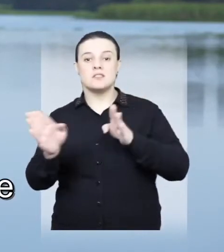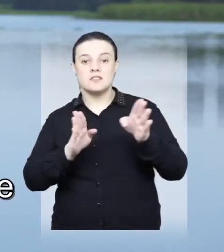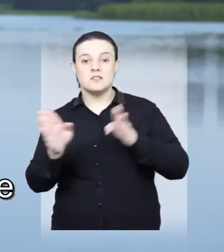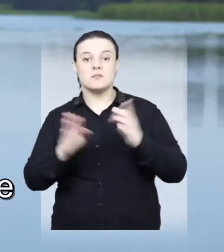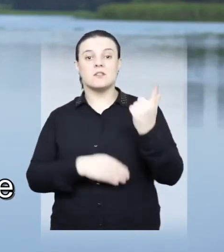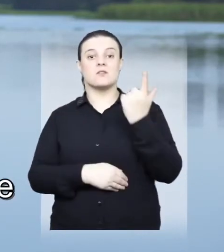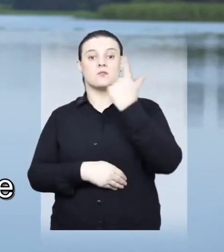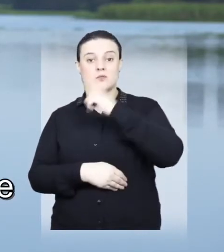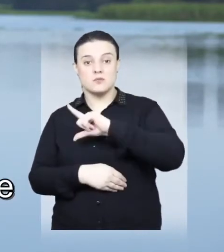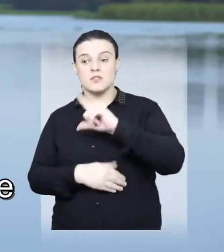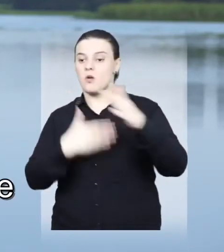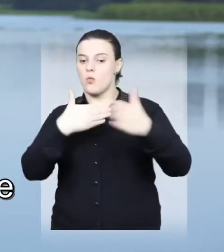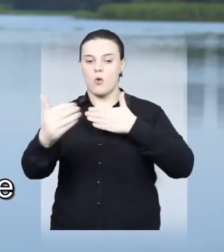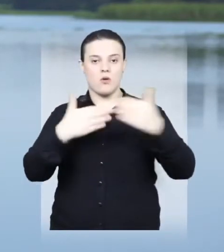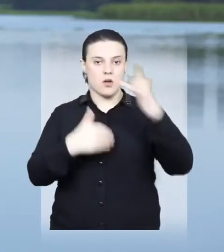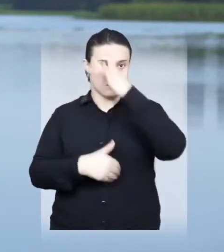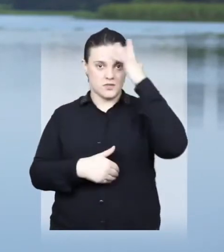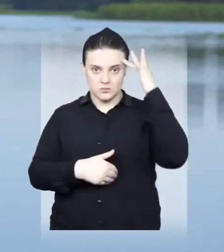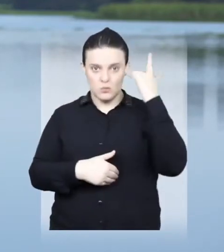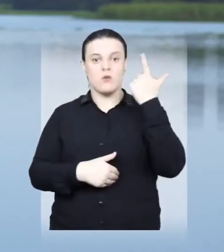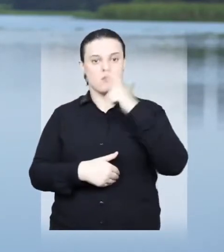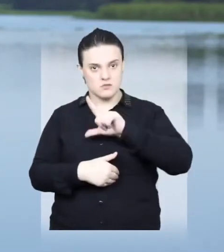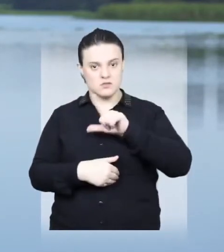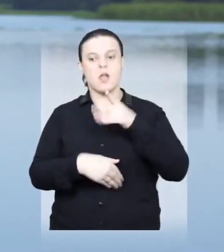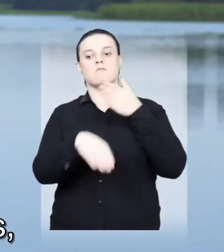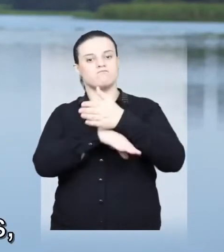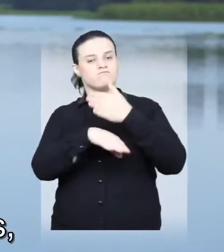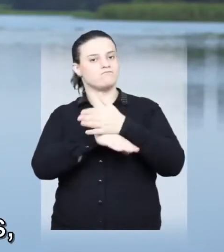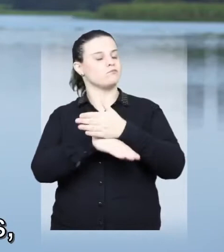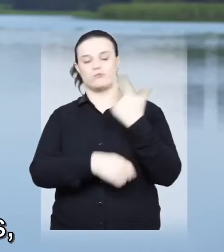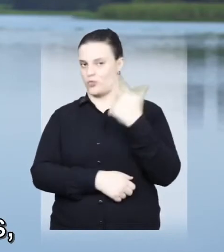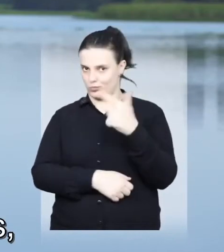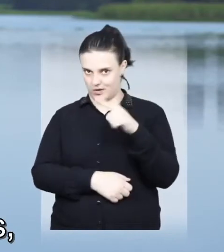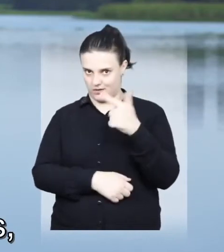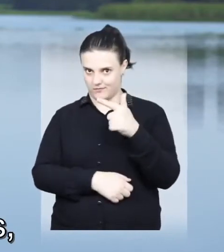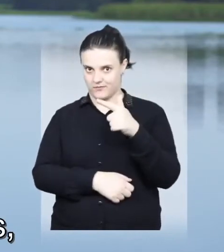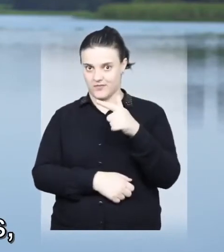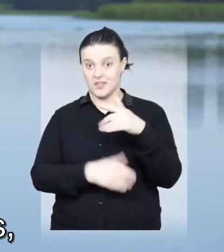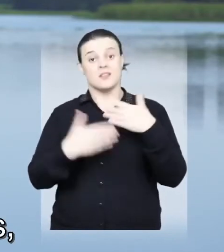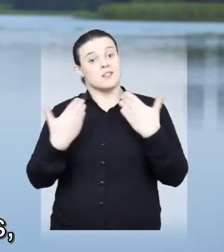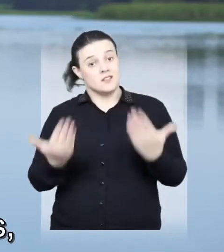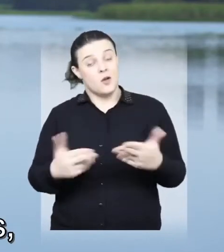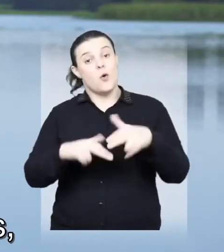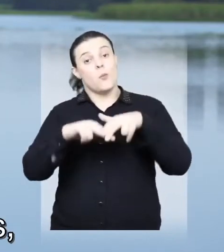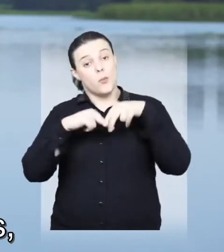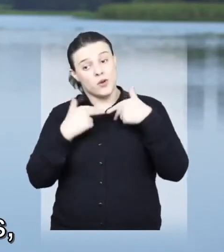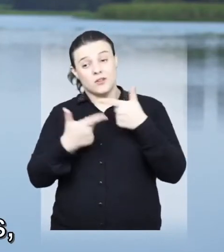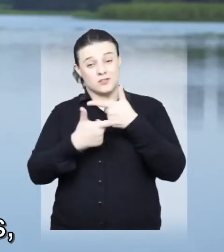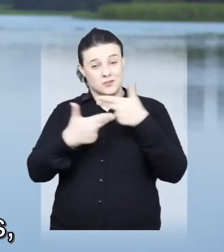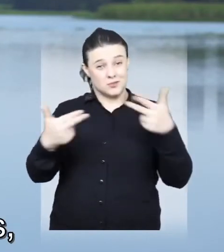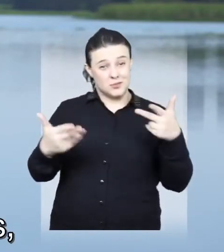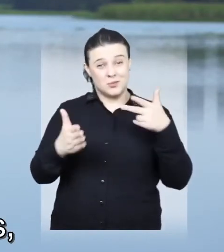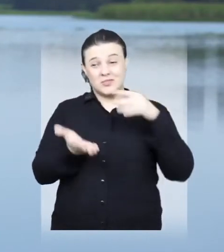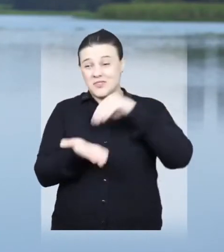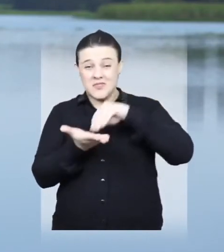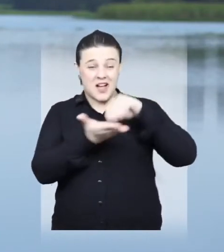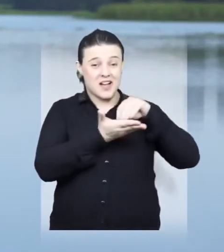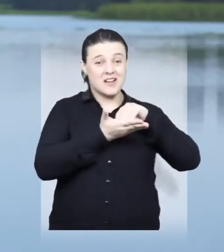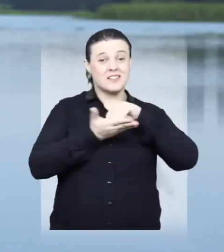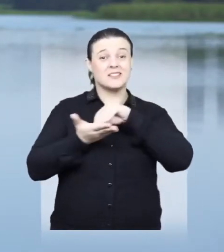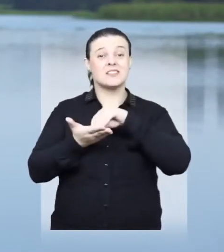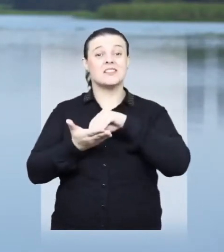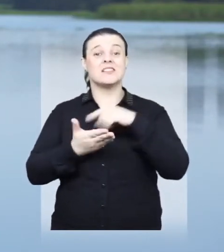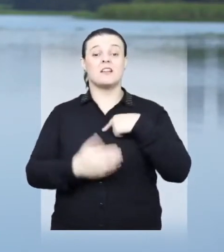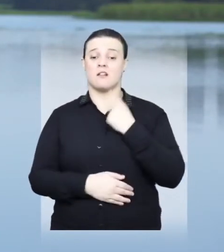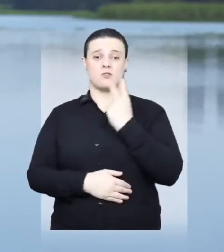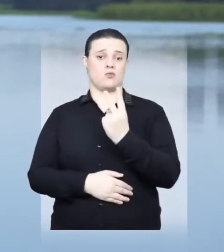garante acesso para qualquer um. Não é. Então, diante dessas situações mínimas, você